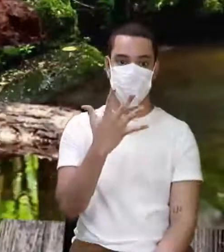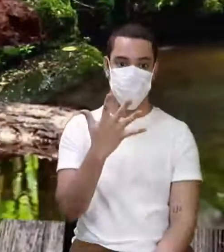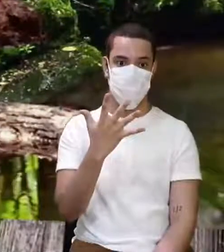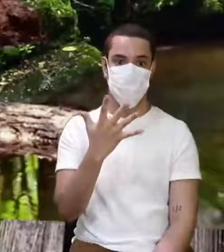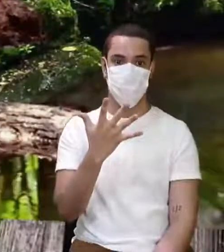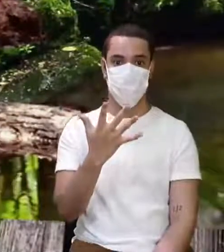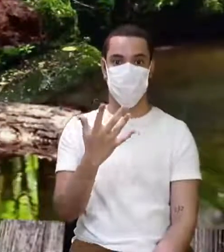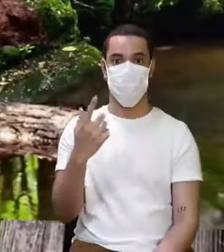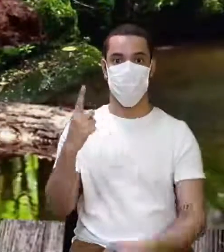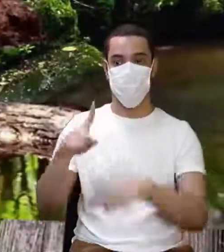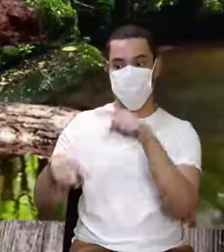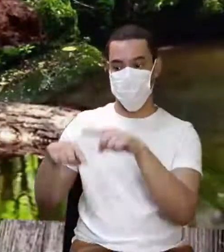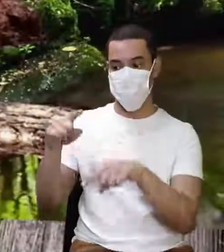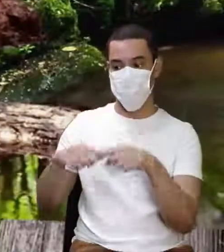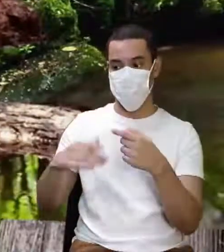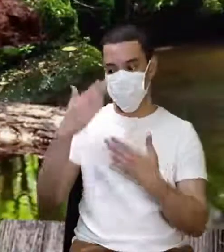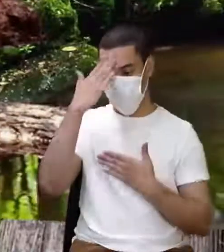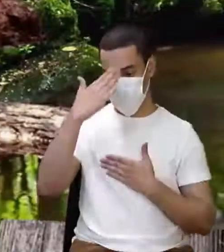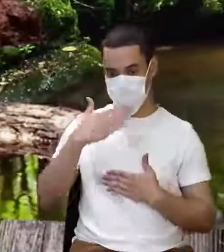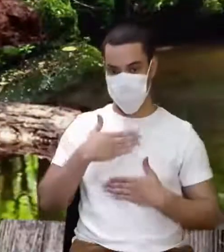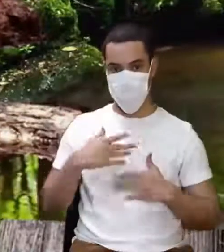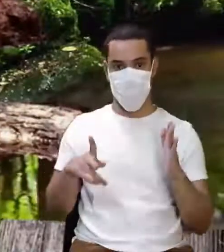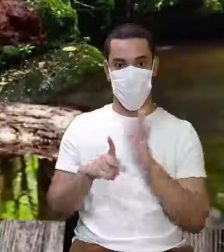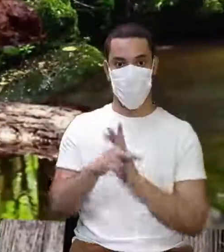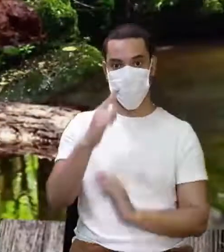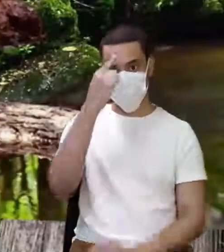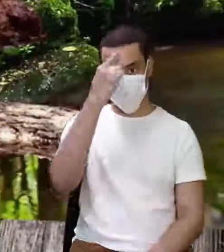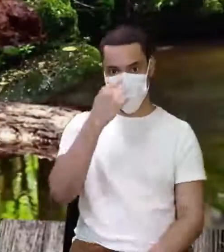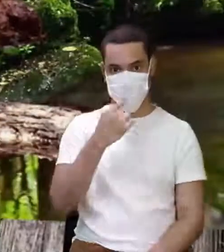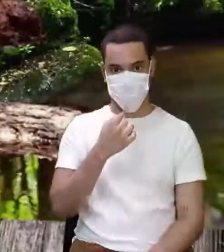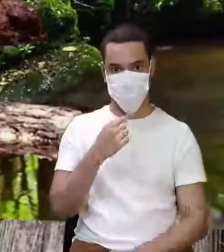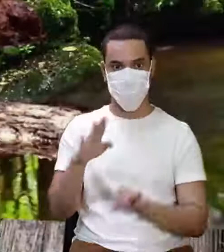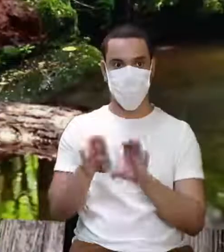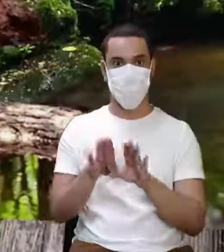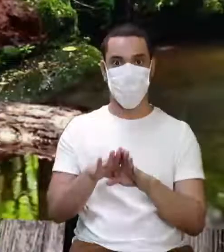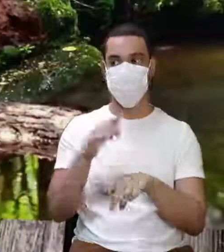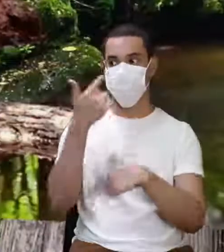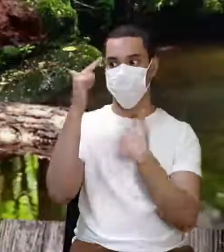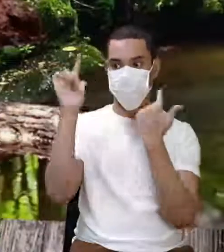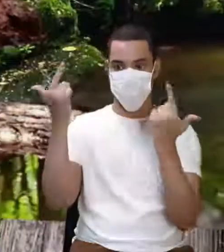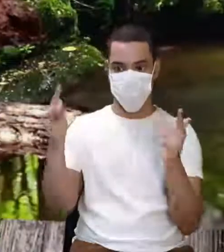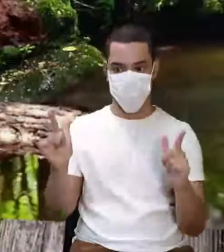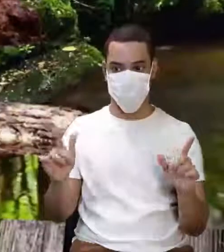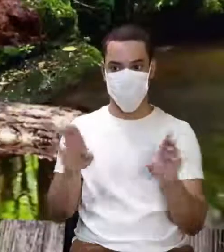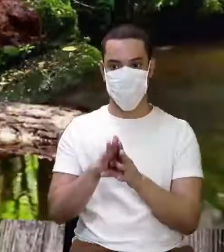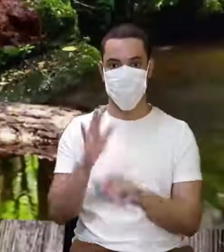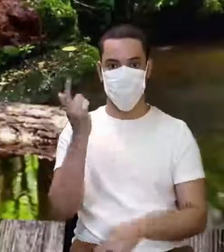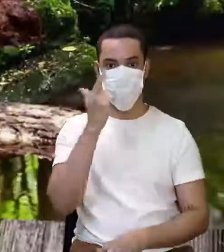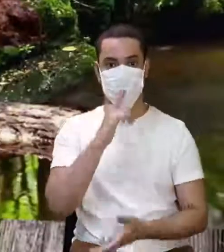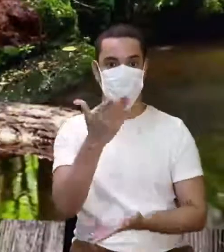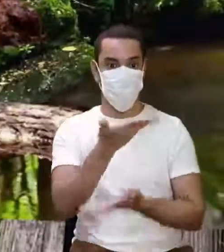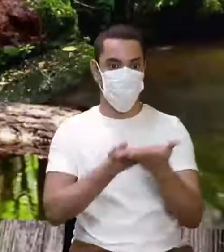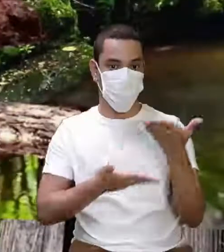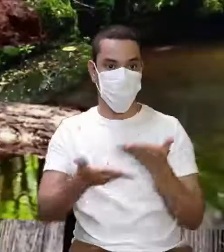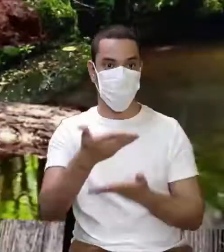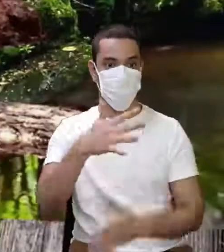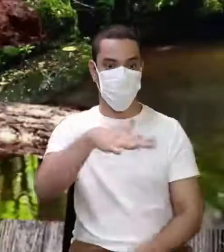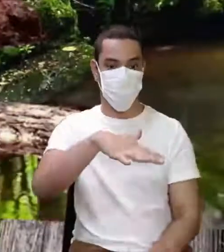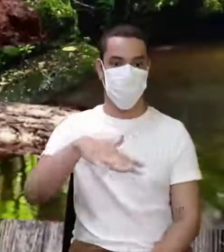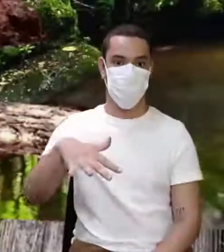entre os organismos da sua espécie, das demais espécies, e interagem muito bem também com